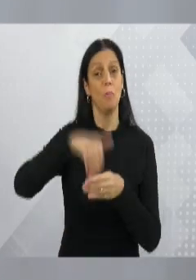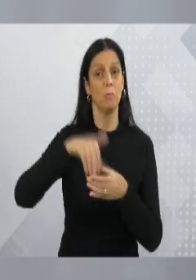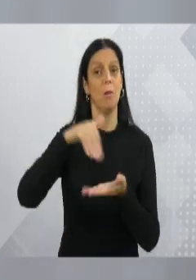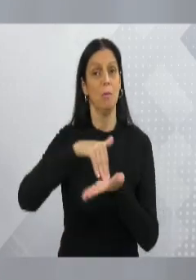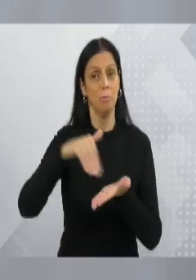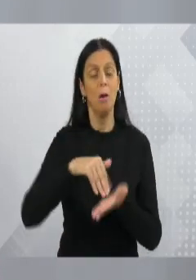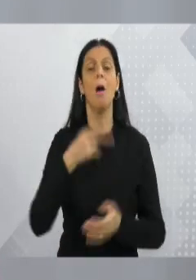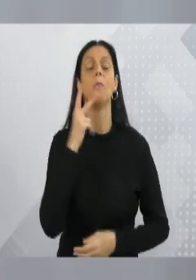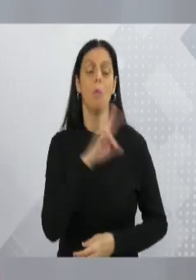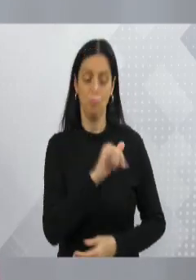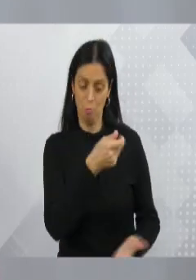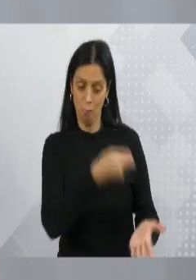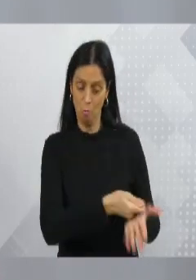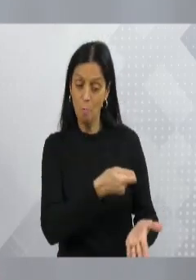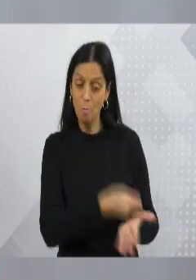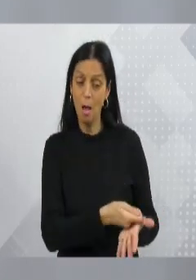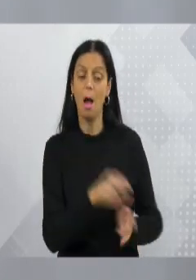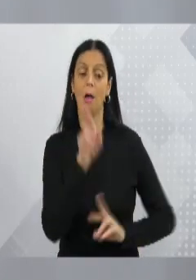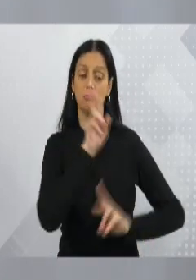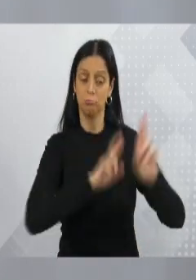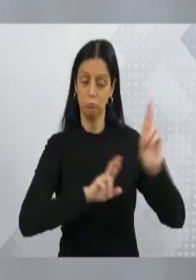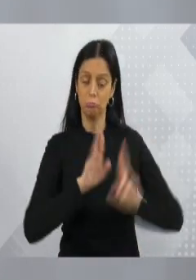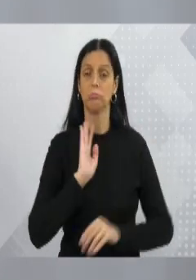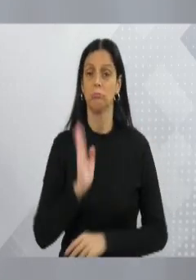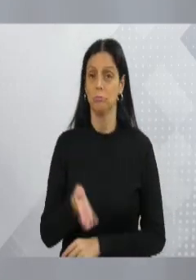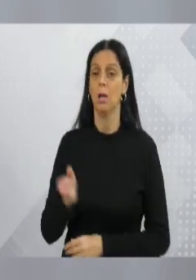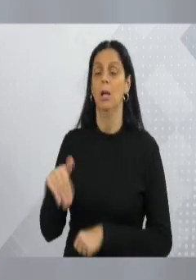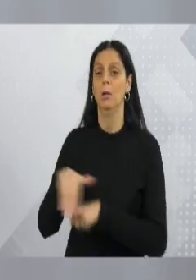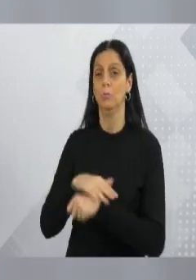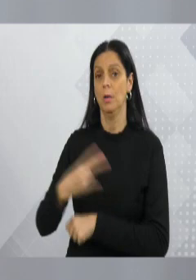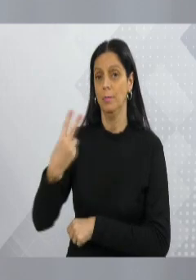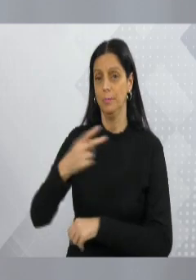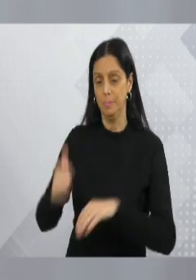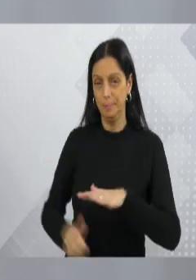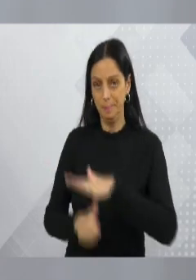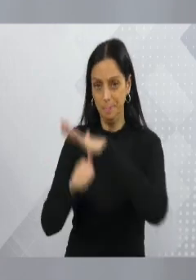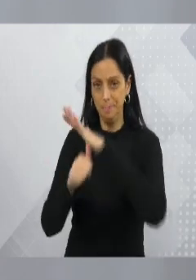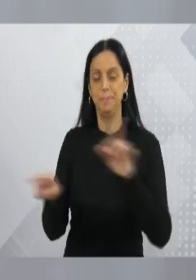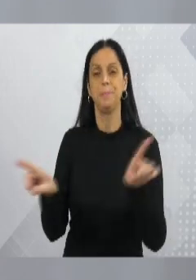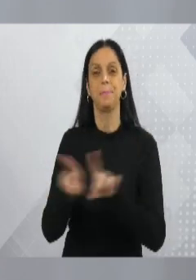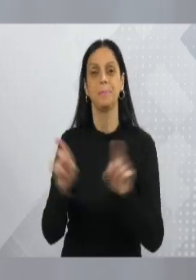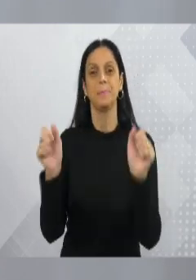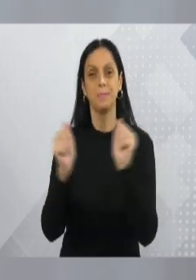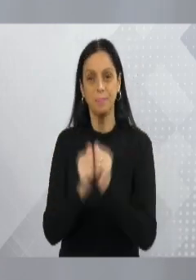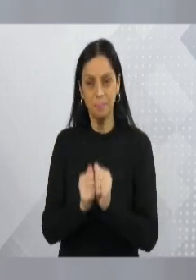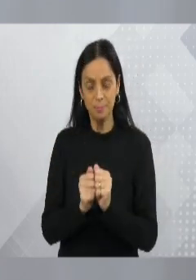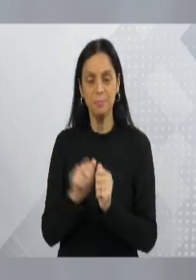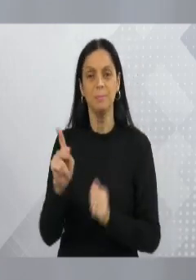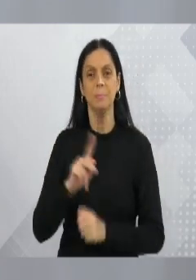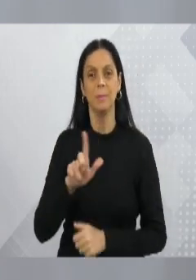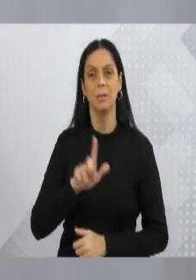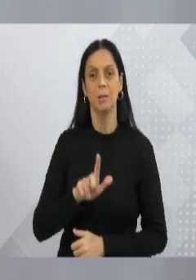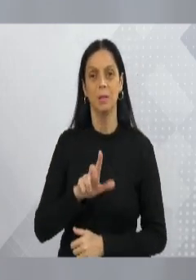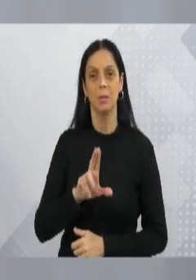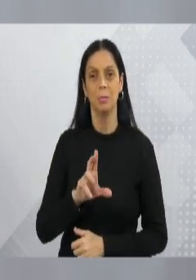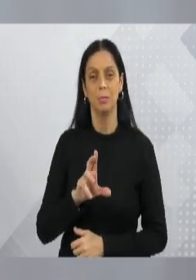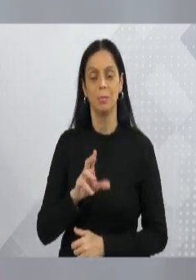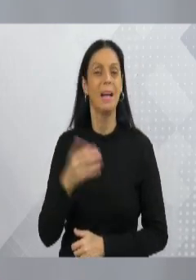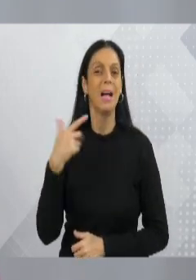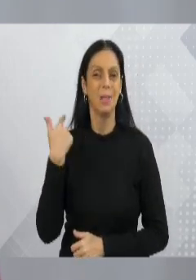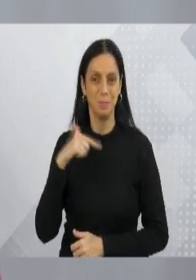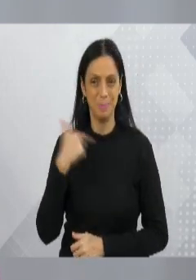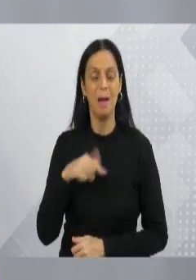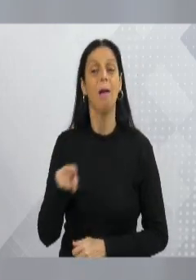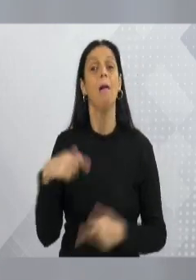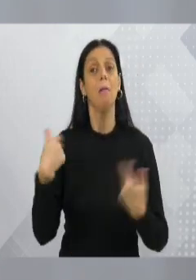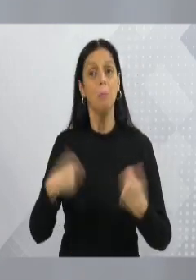fiscalizar então fizemos essa conversa juntamente com o vice-reitor fizemos essa conversa também com a professora Lucimara para dar atenção a todos esses alunos que precisam